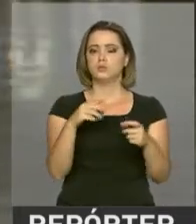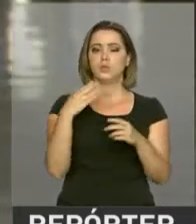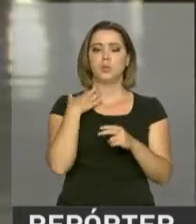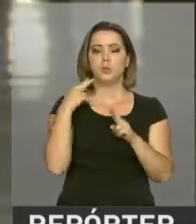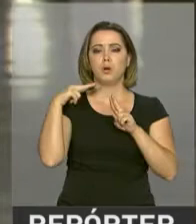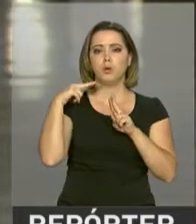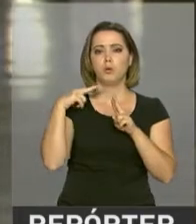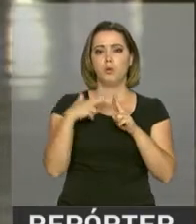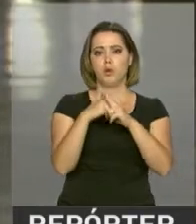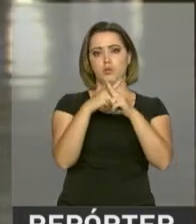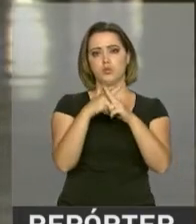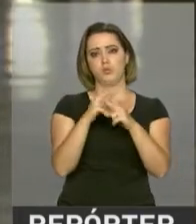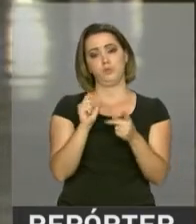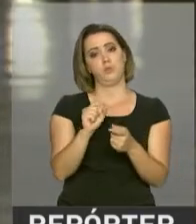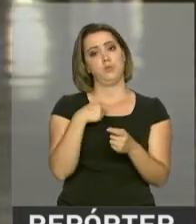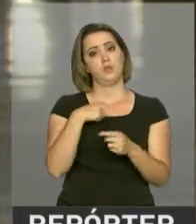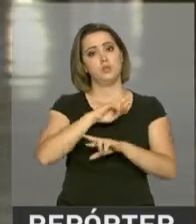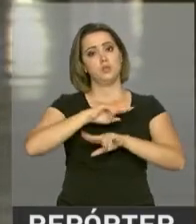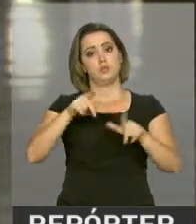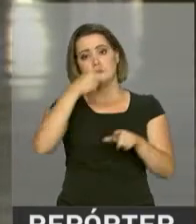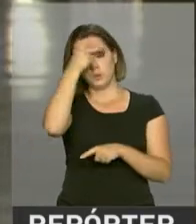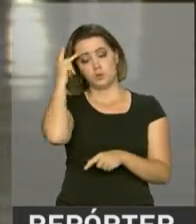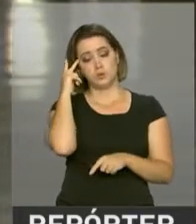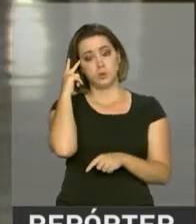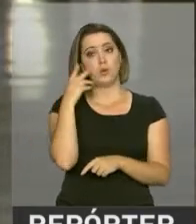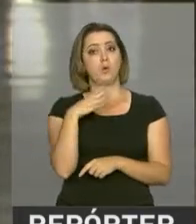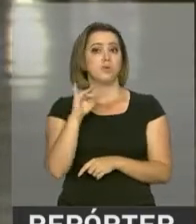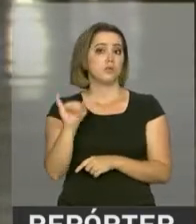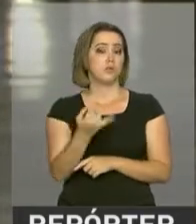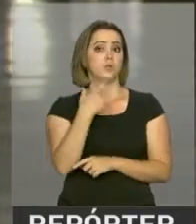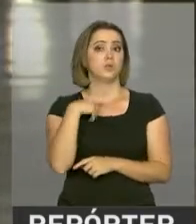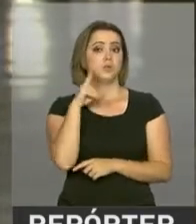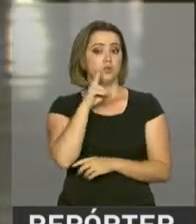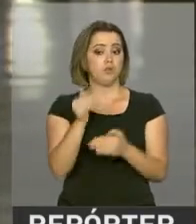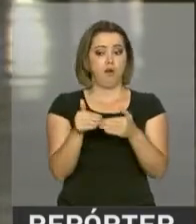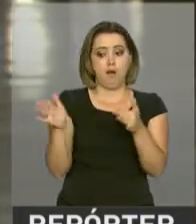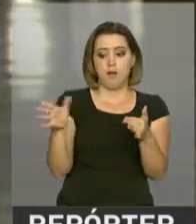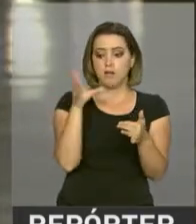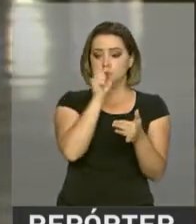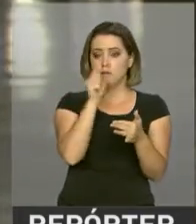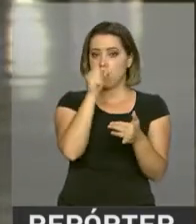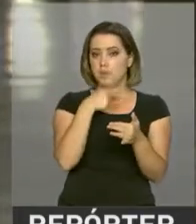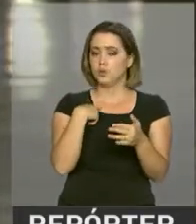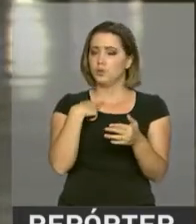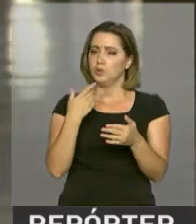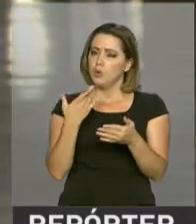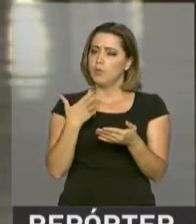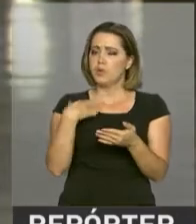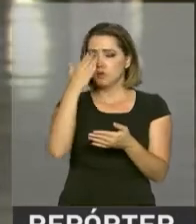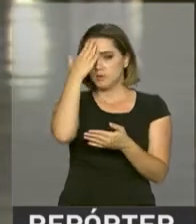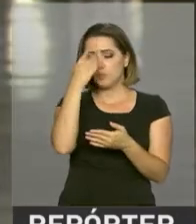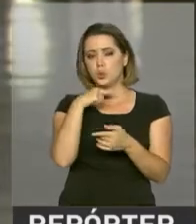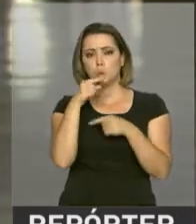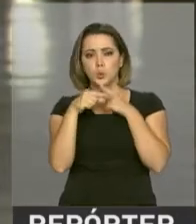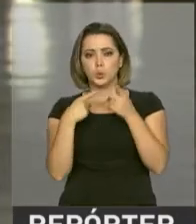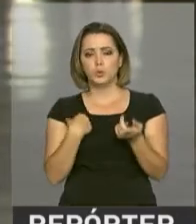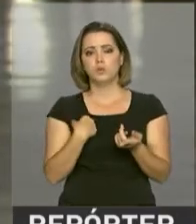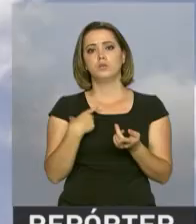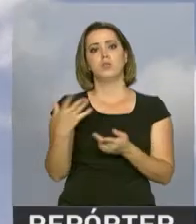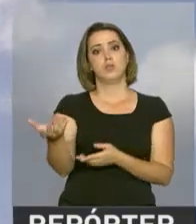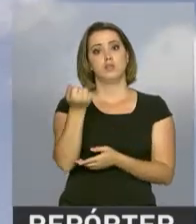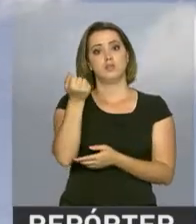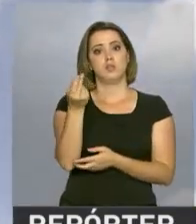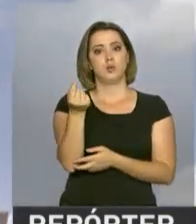federal e muita gente aproveitou que as agências estavam abertas neste sábado para tirar dúvidas e também sacar dinheiro